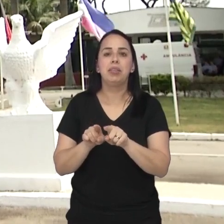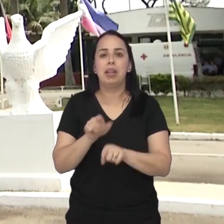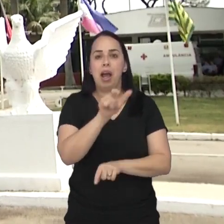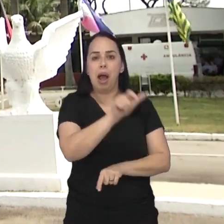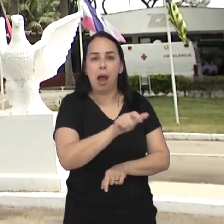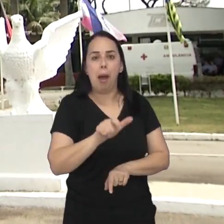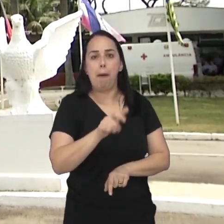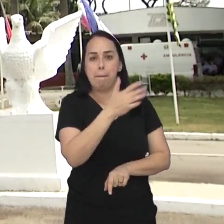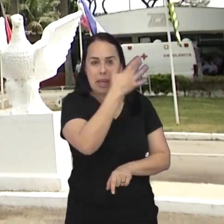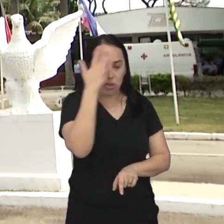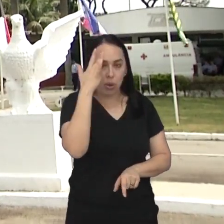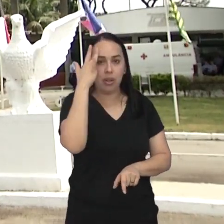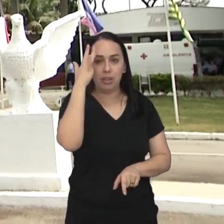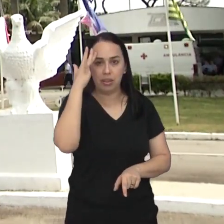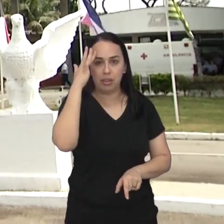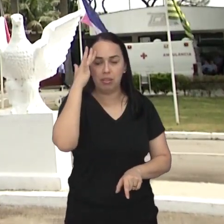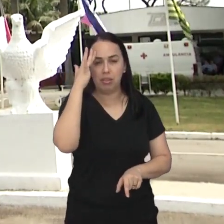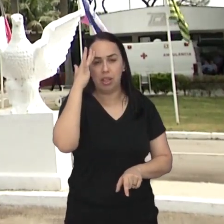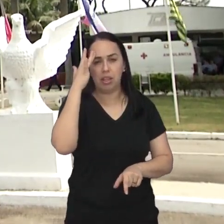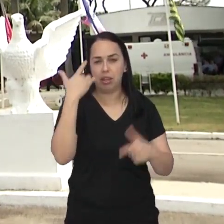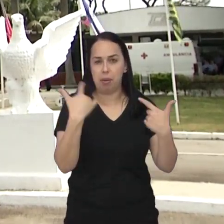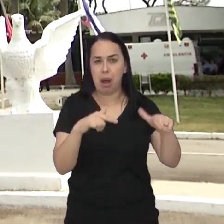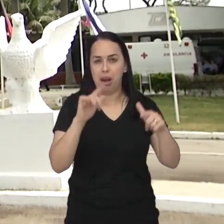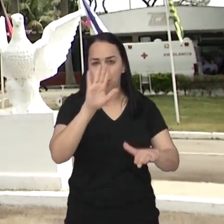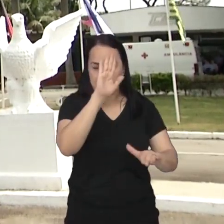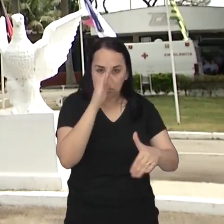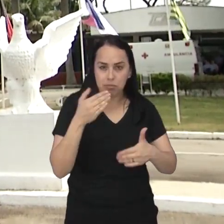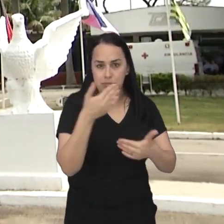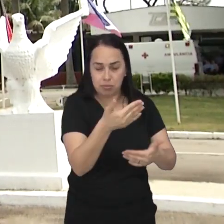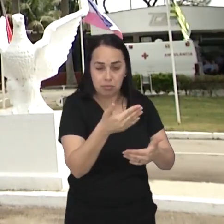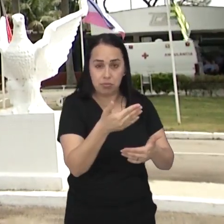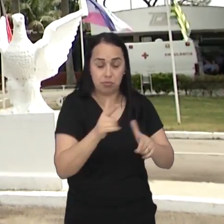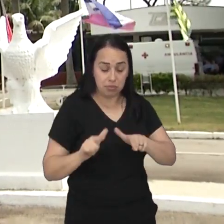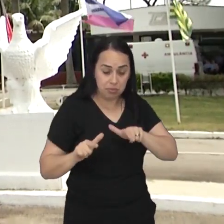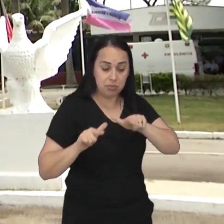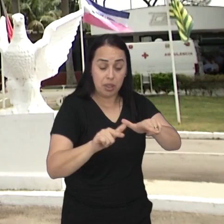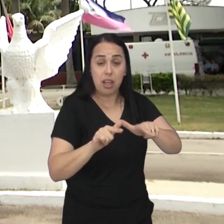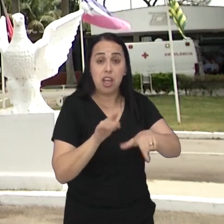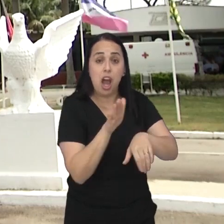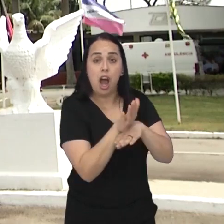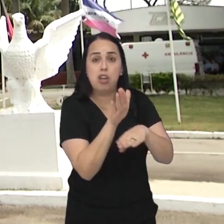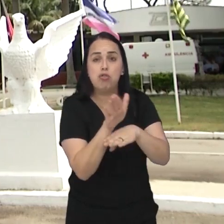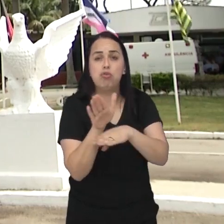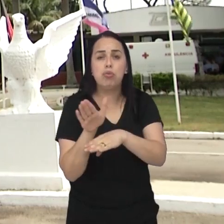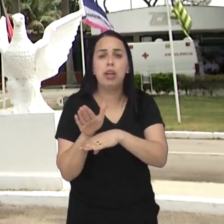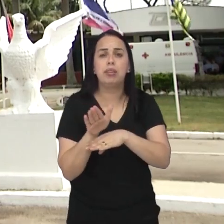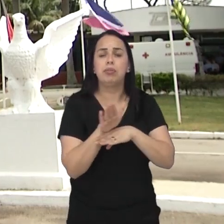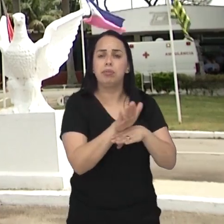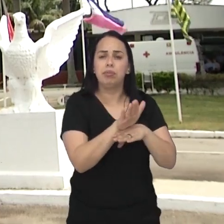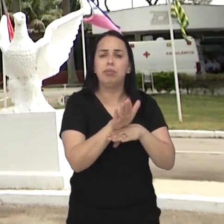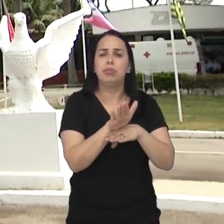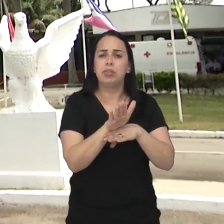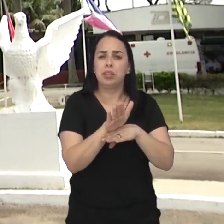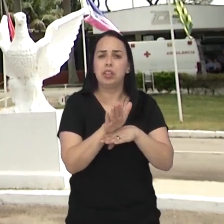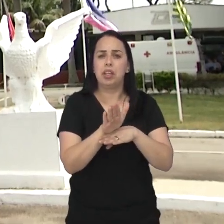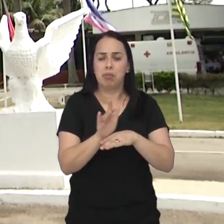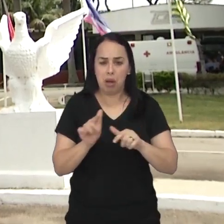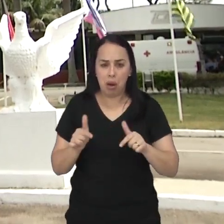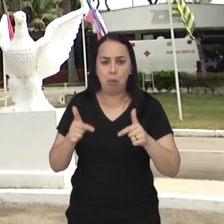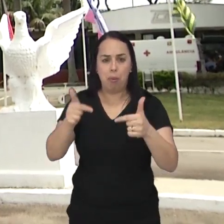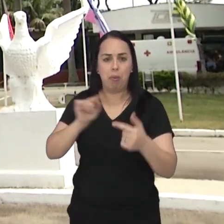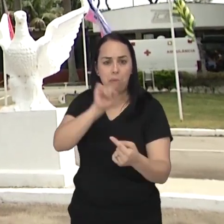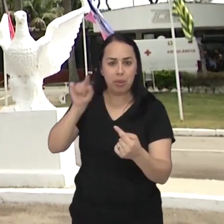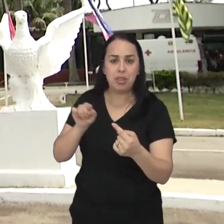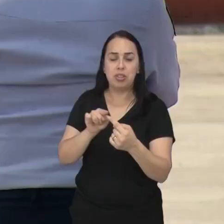uma distinção ao membro honorário ou membros honorários da Força Aérea, que são pessoas que contribuem para que nós